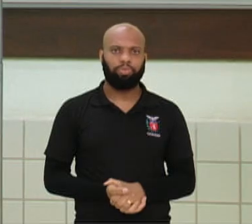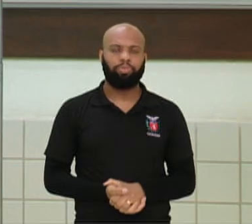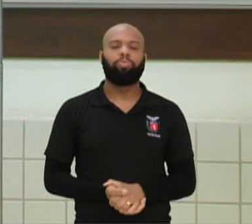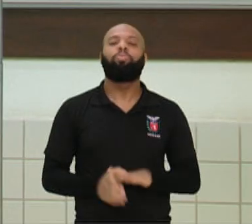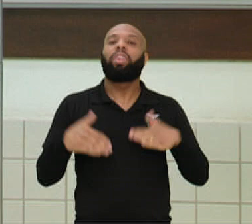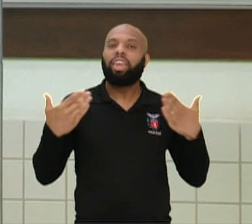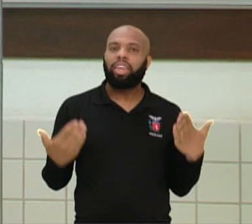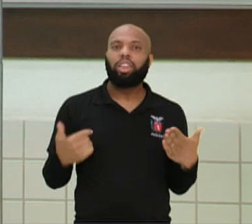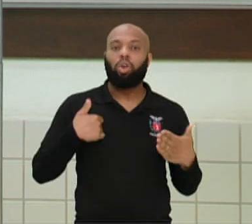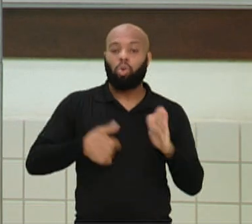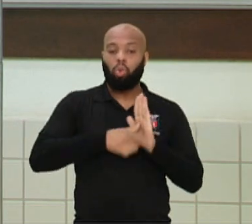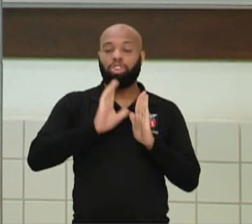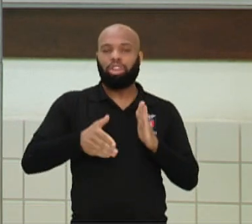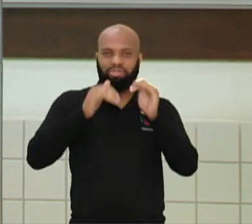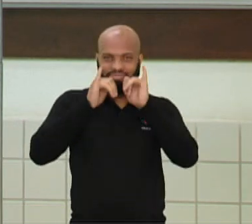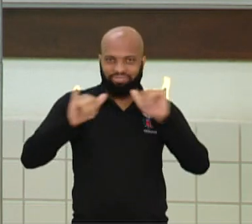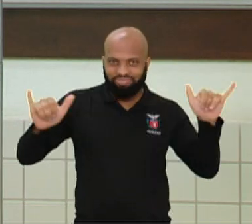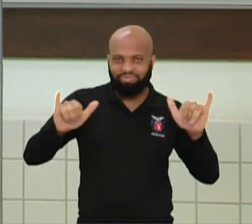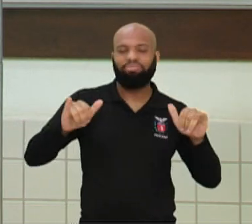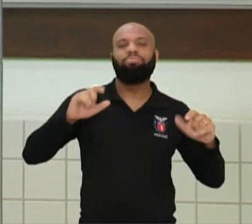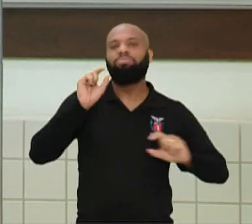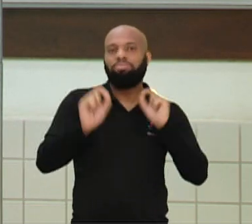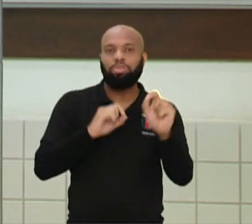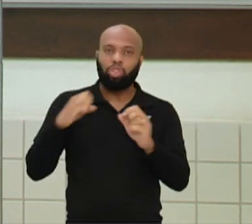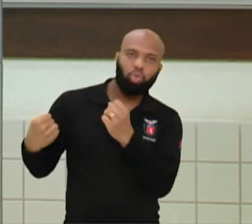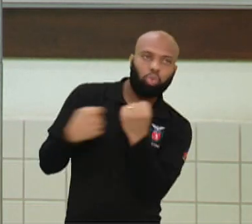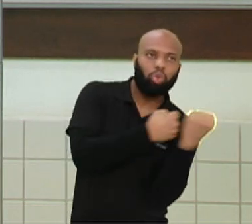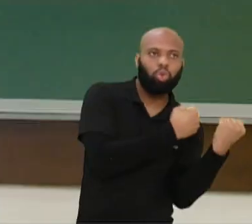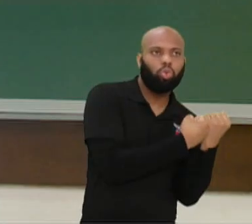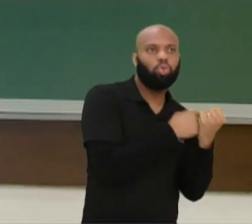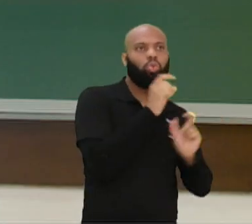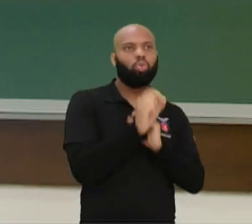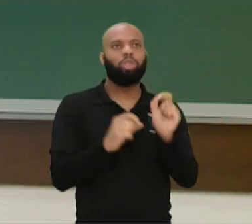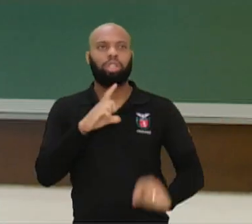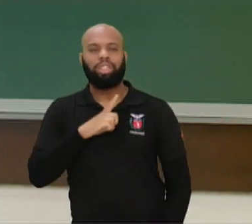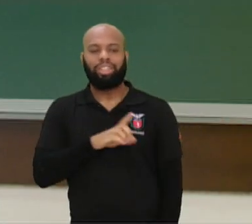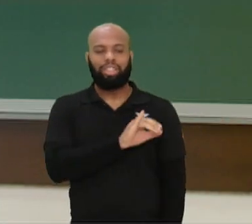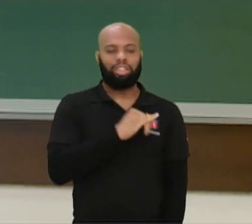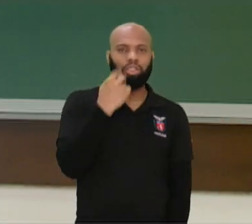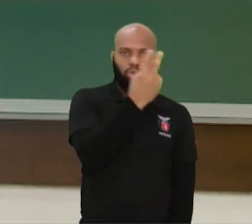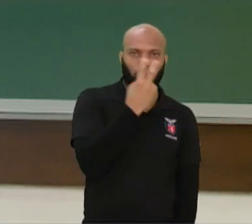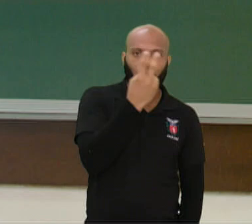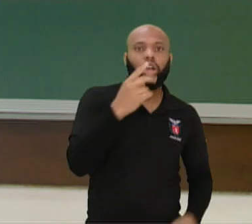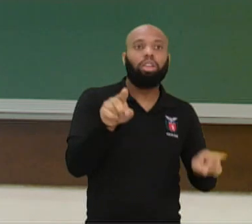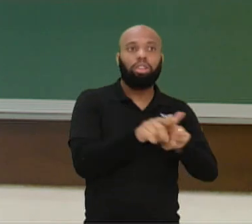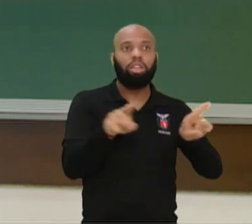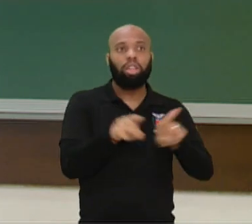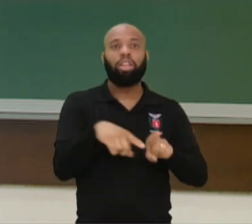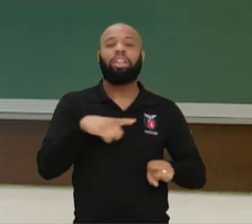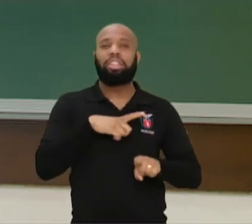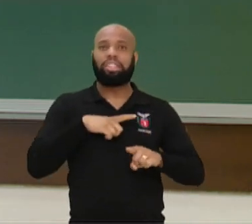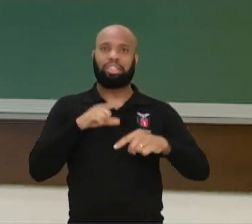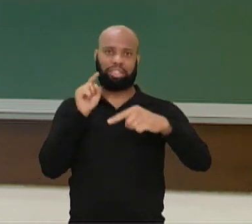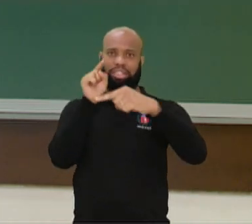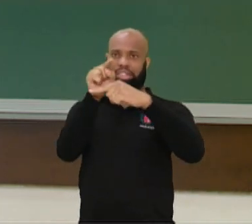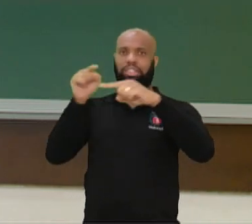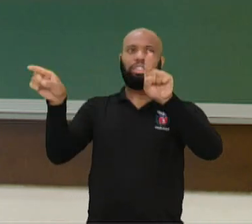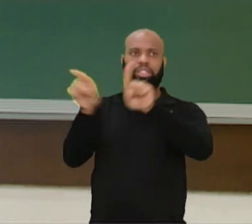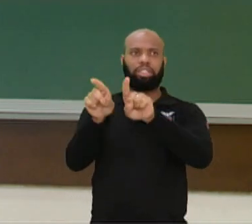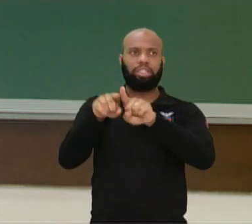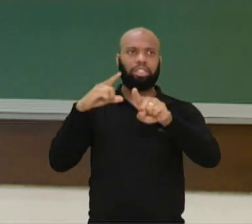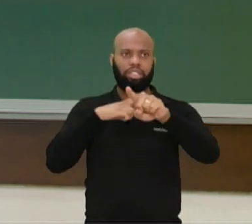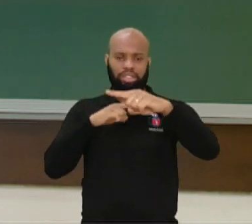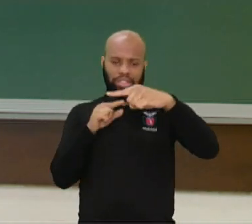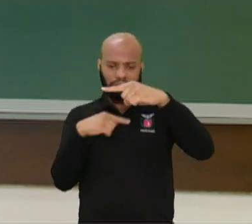Então, turma, como eu tinha falado para vocês aqui, nós substituímos i ao quadrado tanto do numerador como